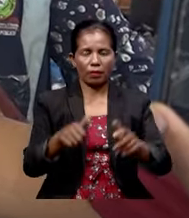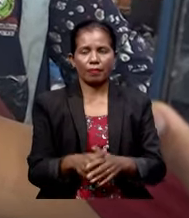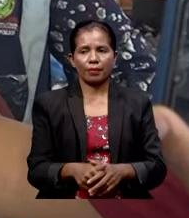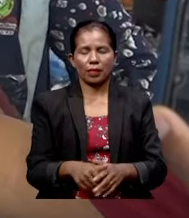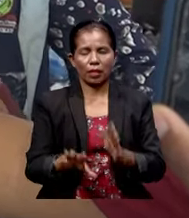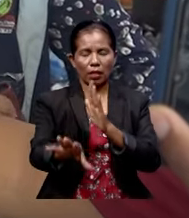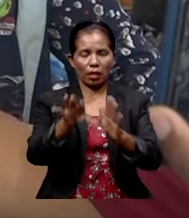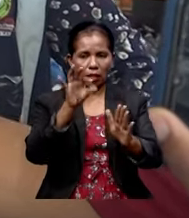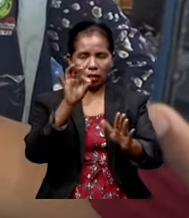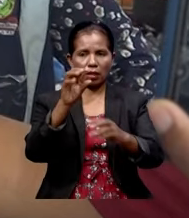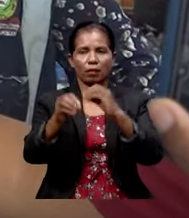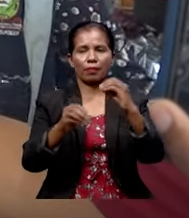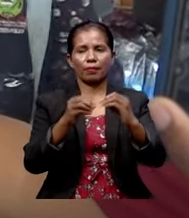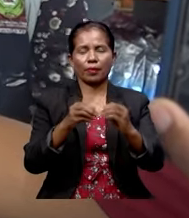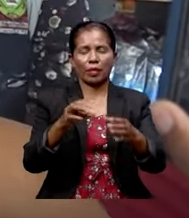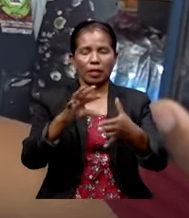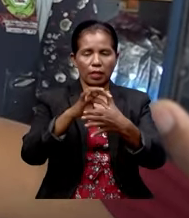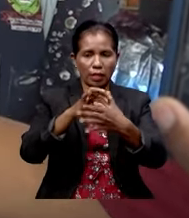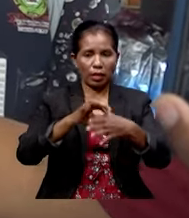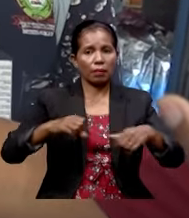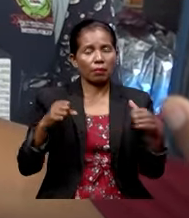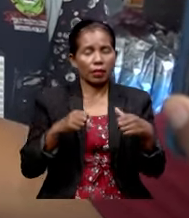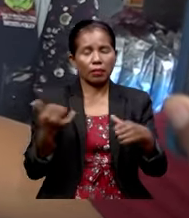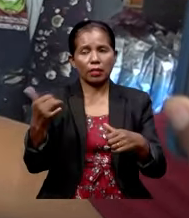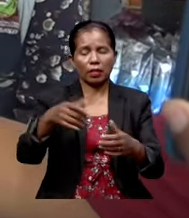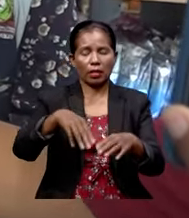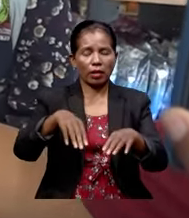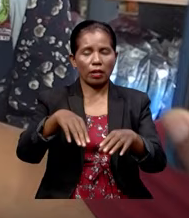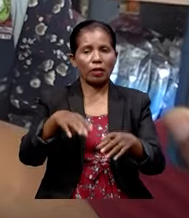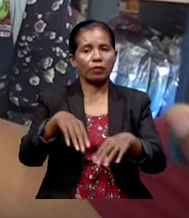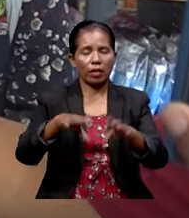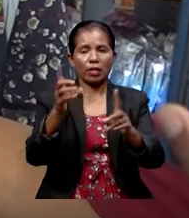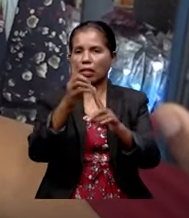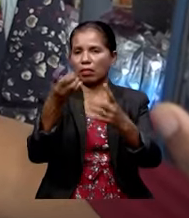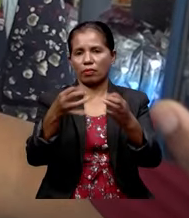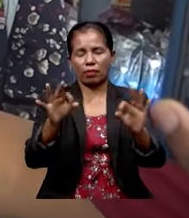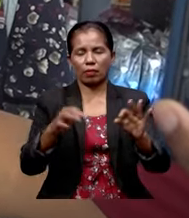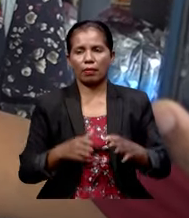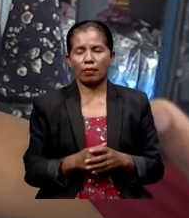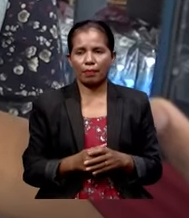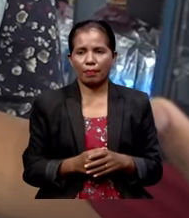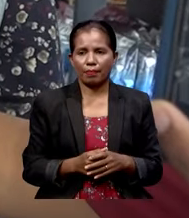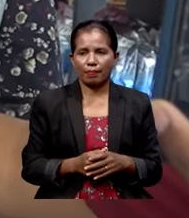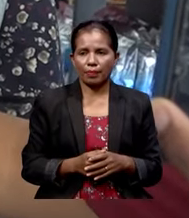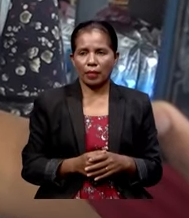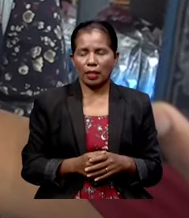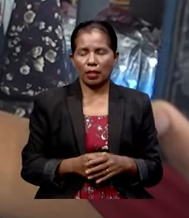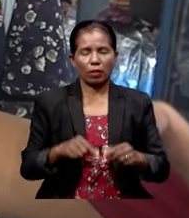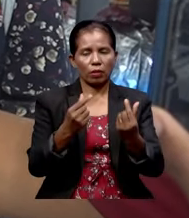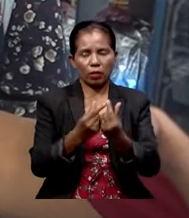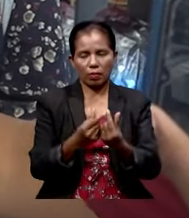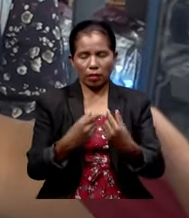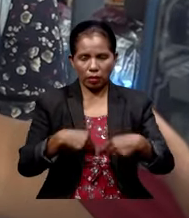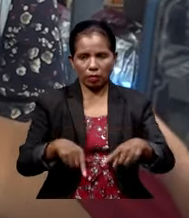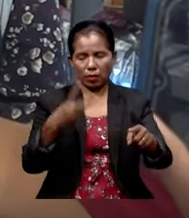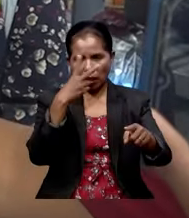retan katak na mano be maserfan expirationa e equipa de terreno mos o hintu